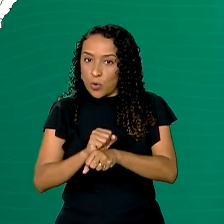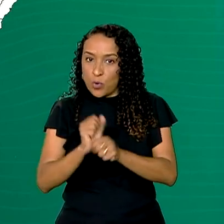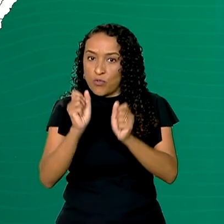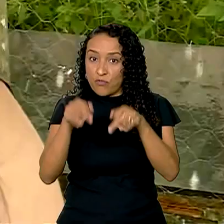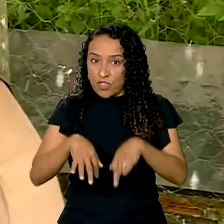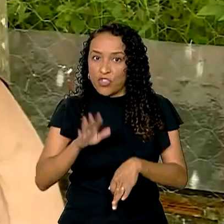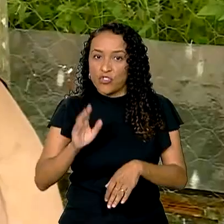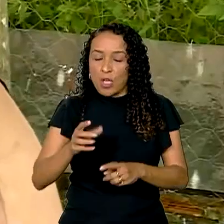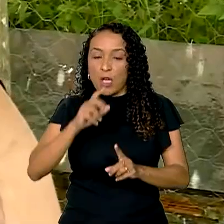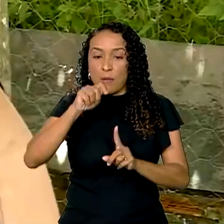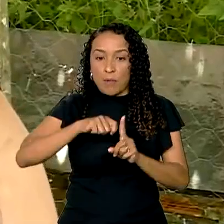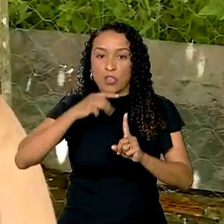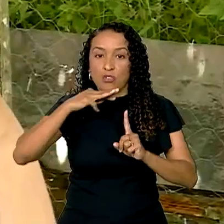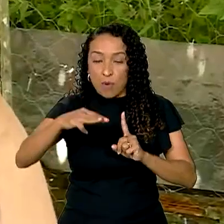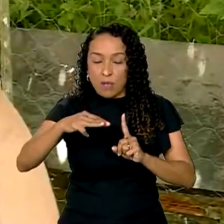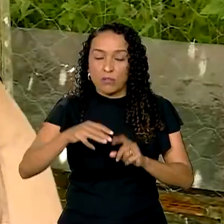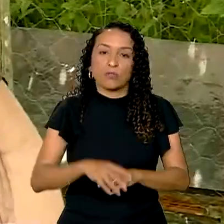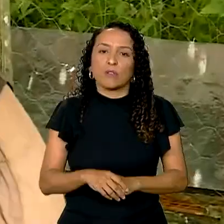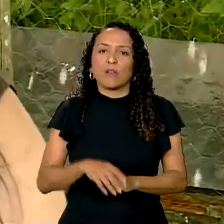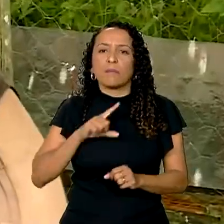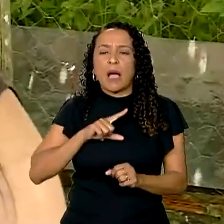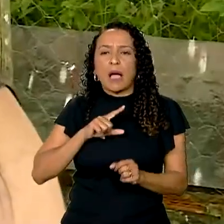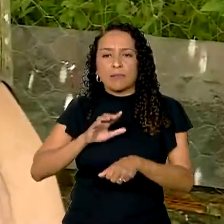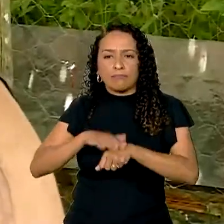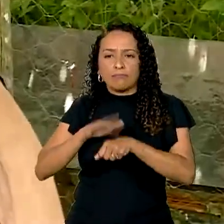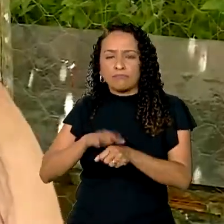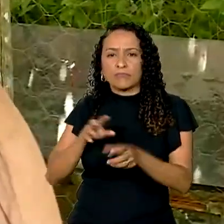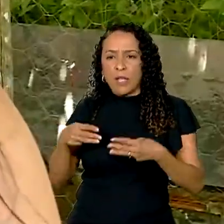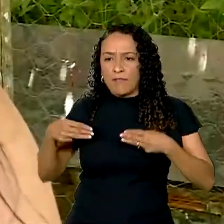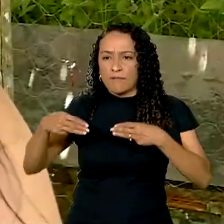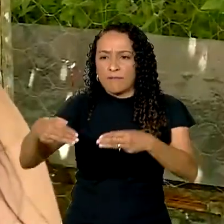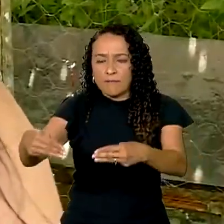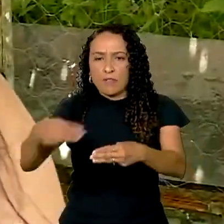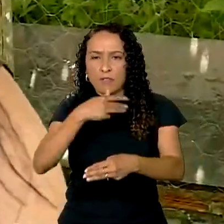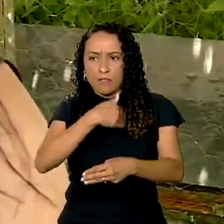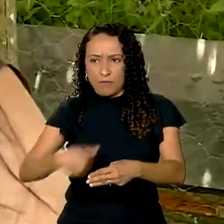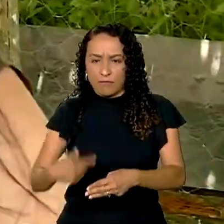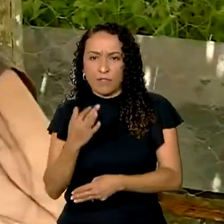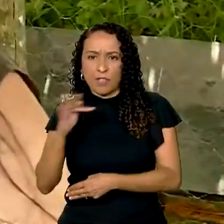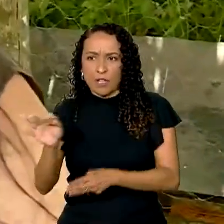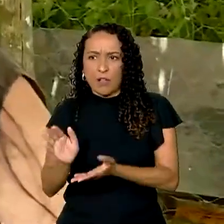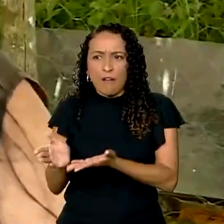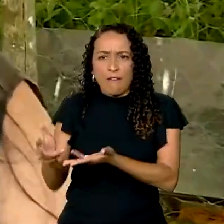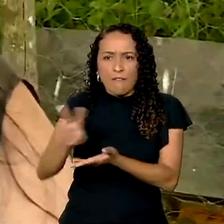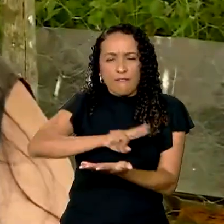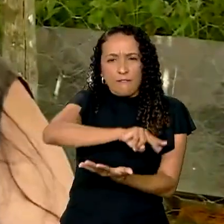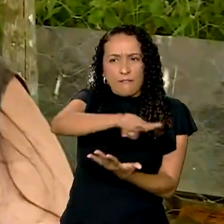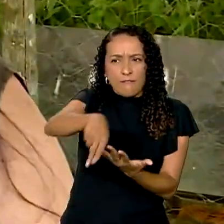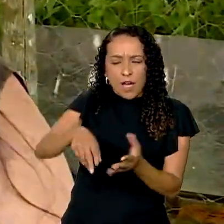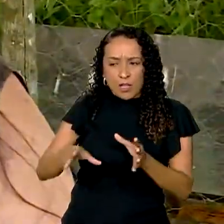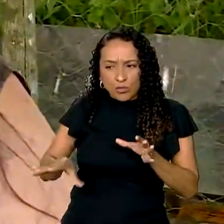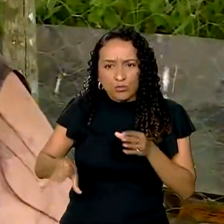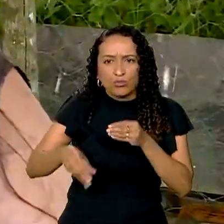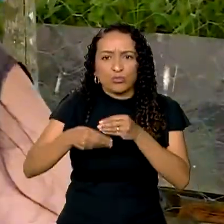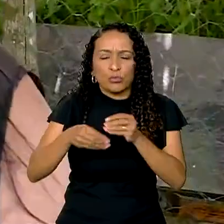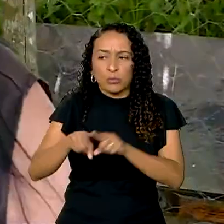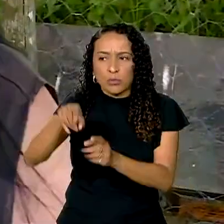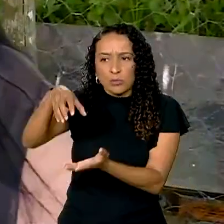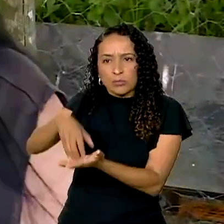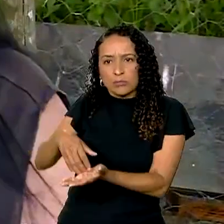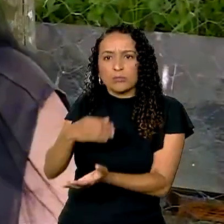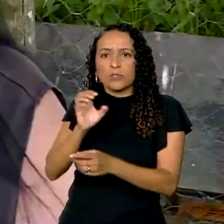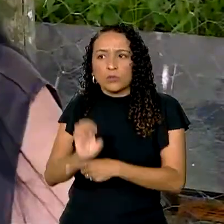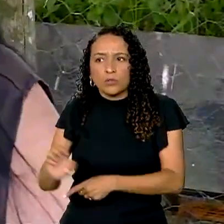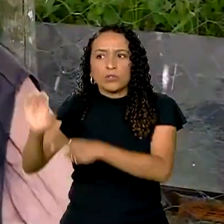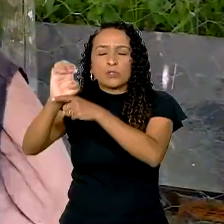em março. É uma ação que envolveu vários ministérios do governo federal, órgãos do governo estadual, as